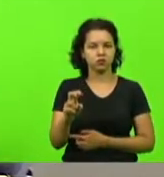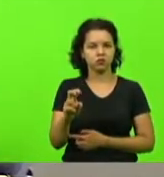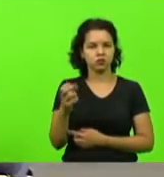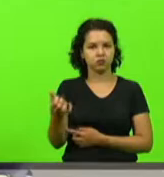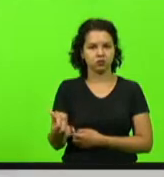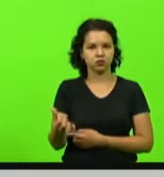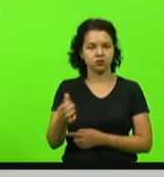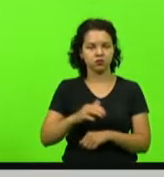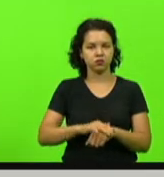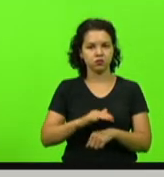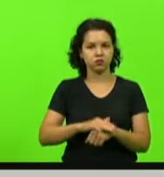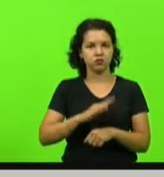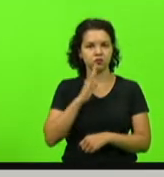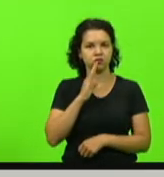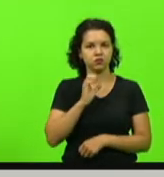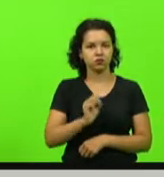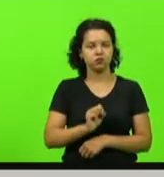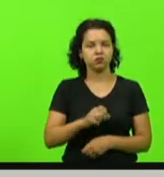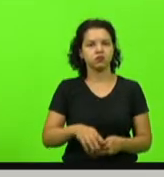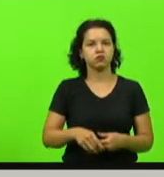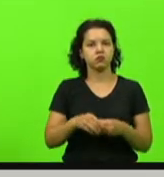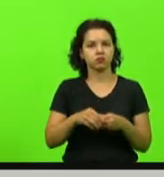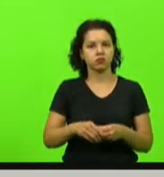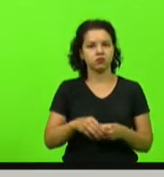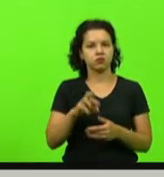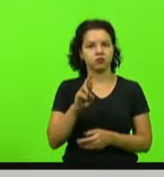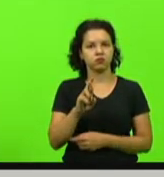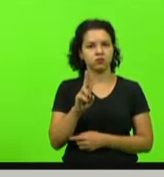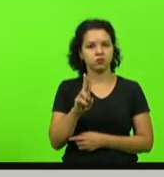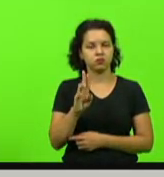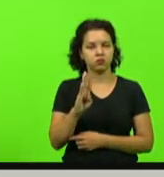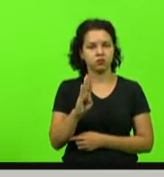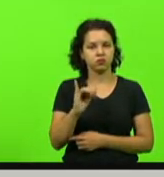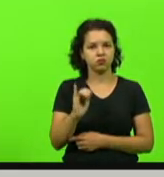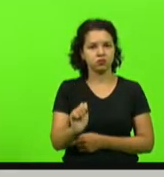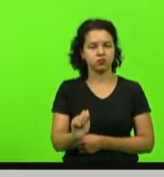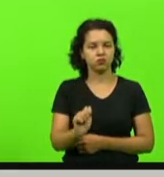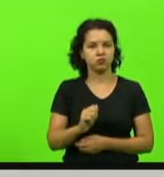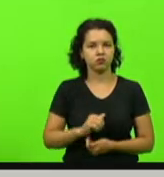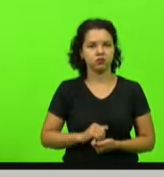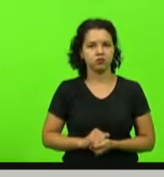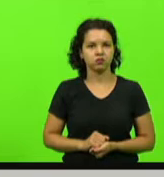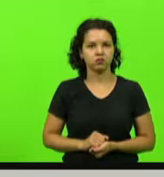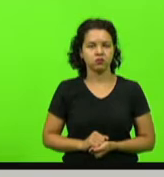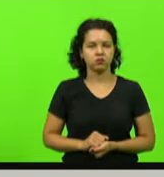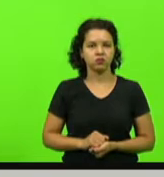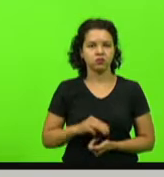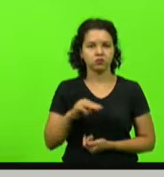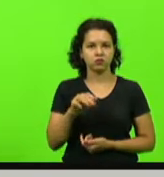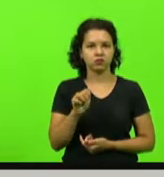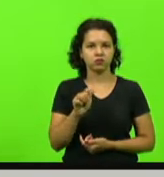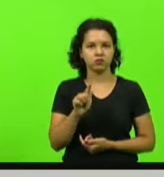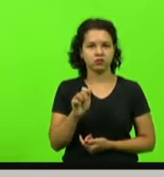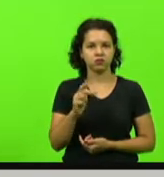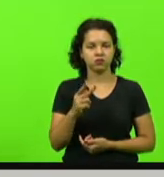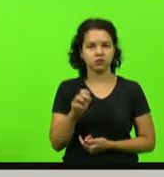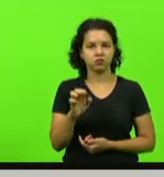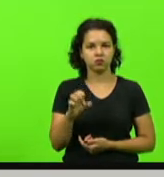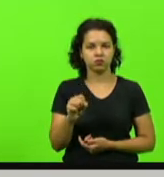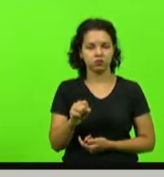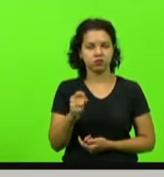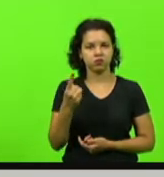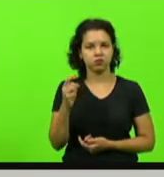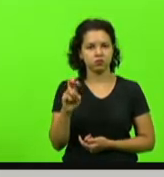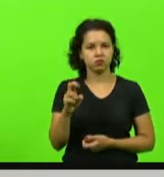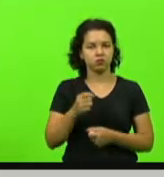Souza, cumprimentando a senhora Rúbia Albers Magalhães pelos 15 anos